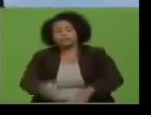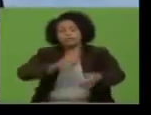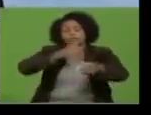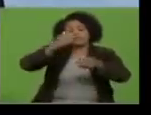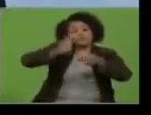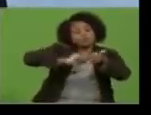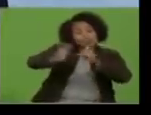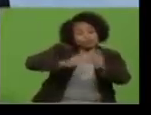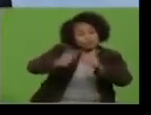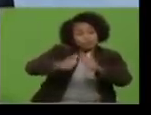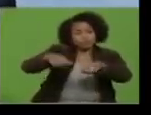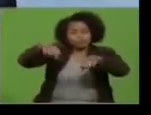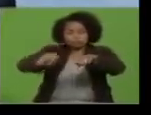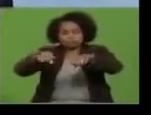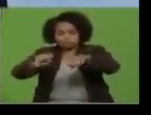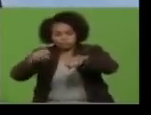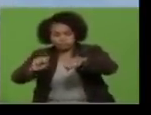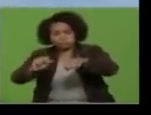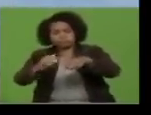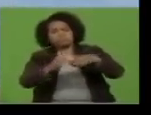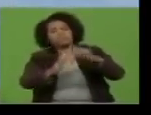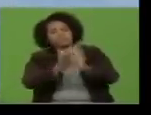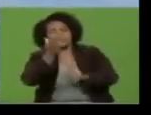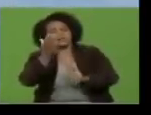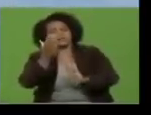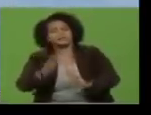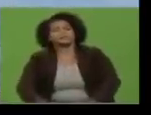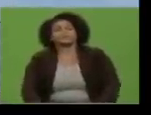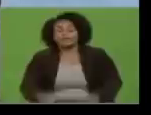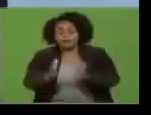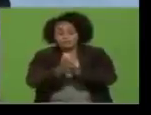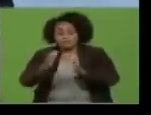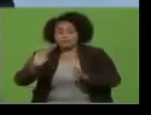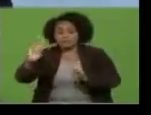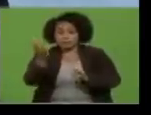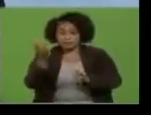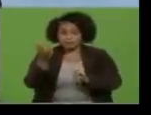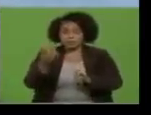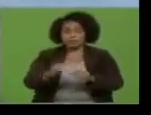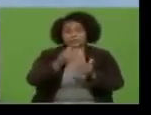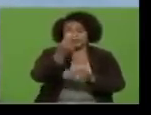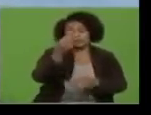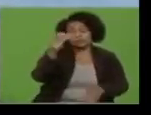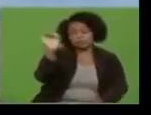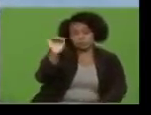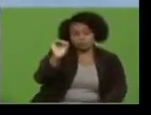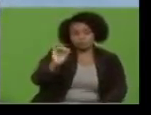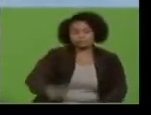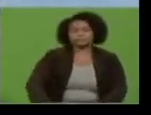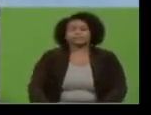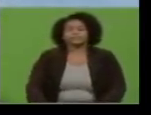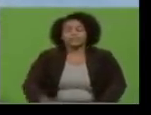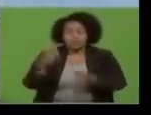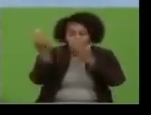A fase 3, que começa dia 1 de outubro, abrange o início das aulas da